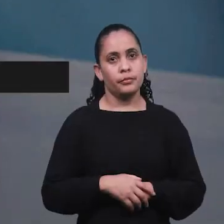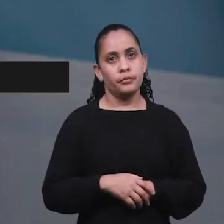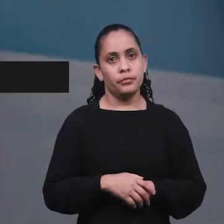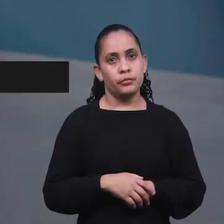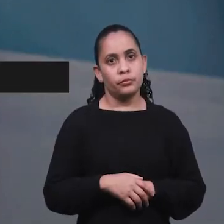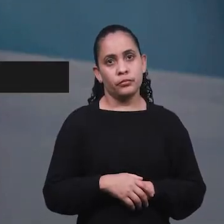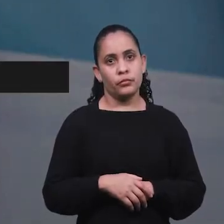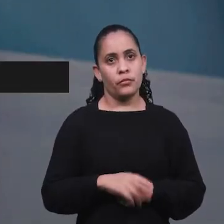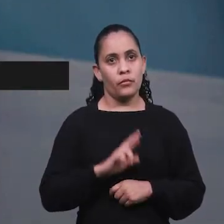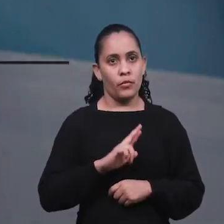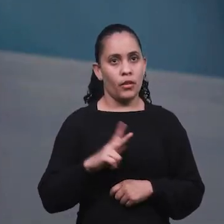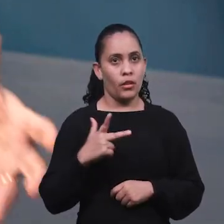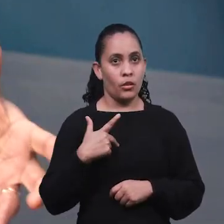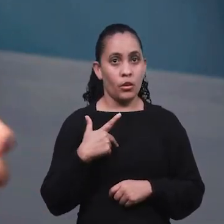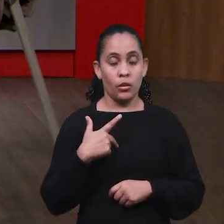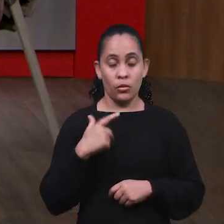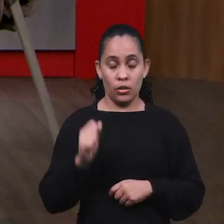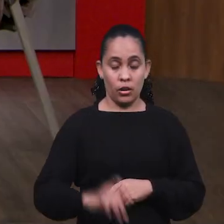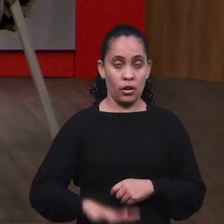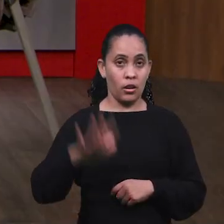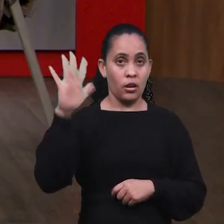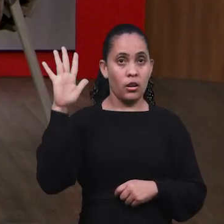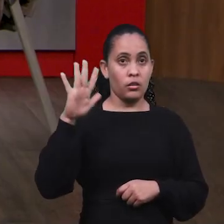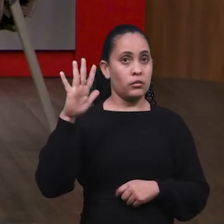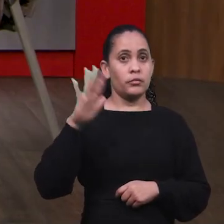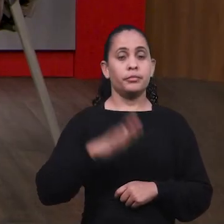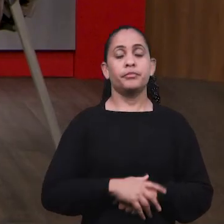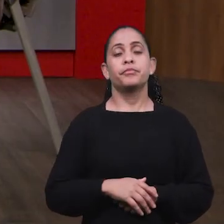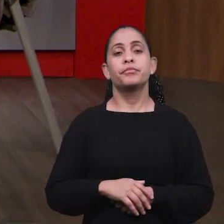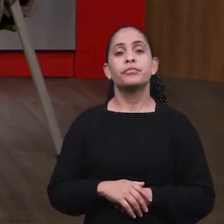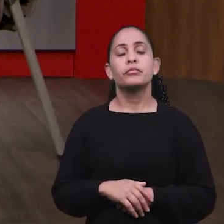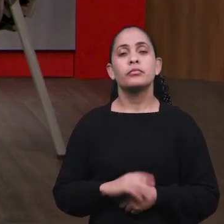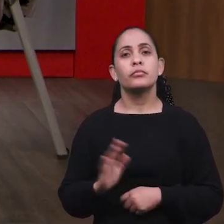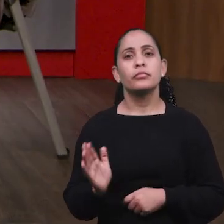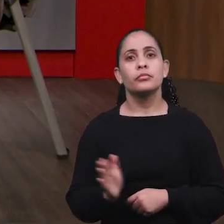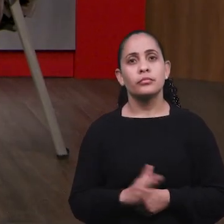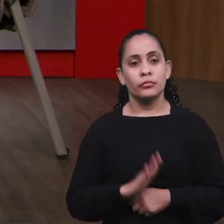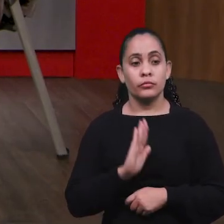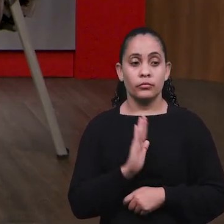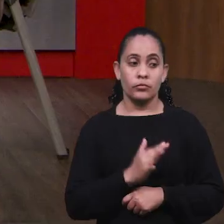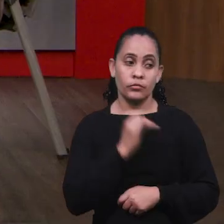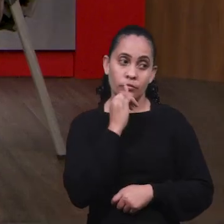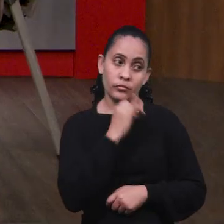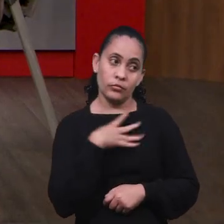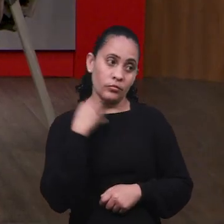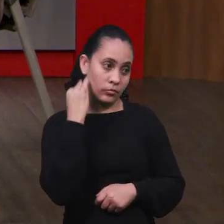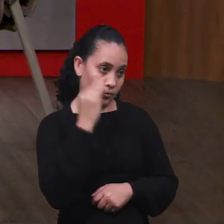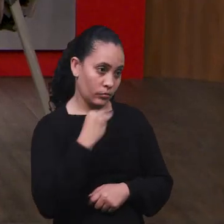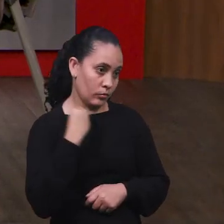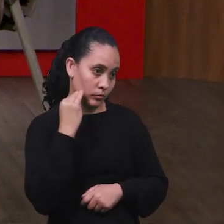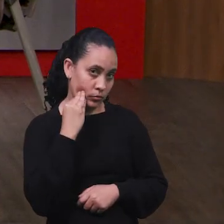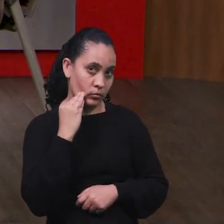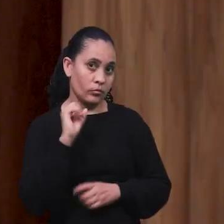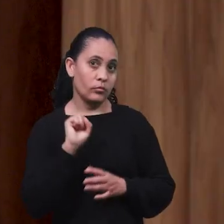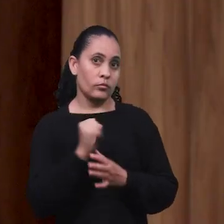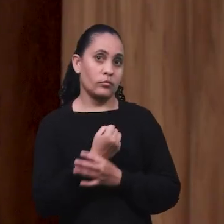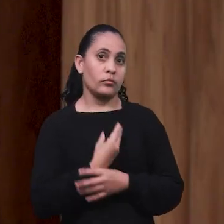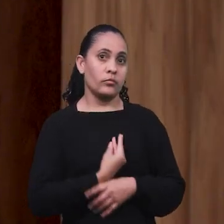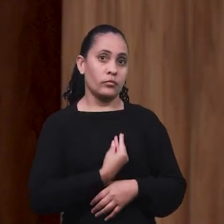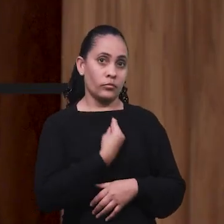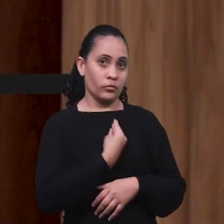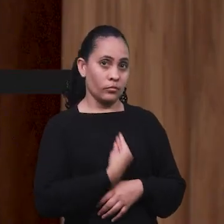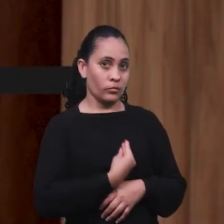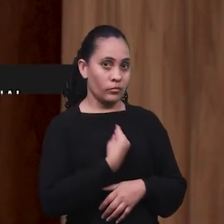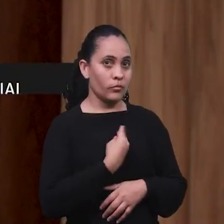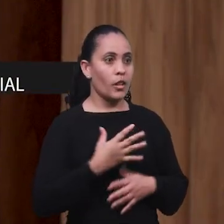dividido. Então, o seguro de vida não é um produto barato, não é um produto caro. Perfeito. Eu já fiz a experiência a respeito de seguro